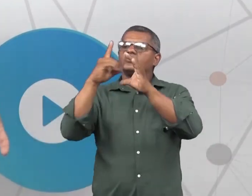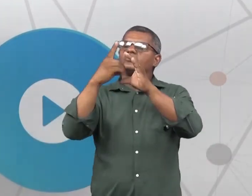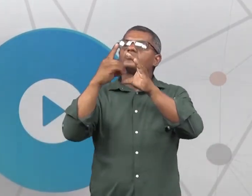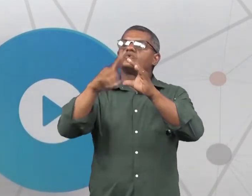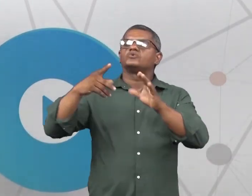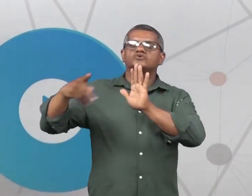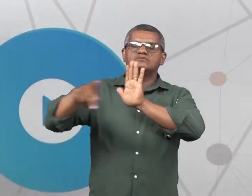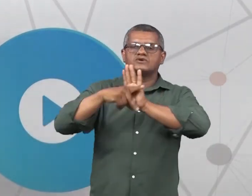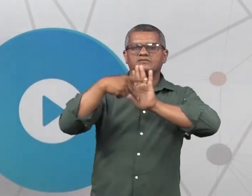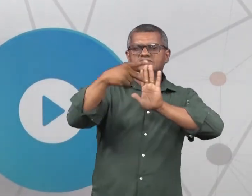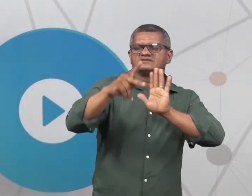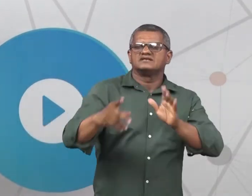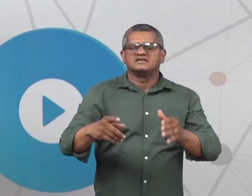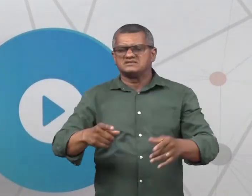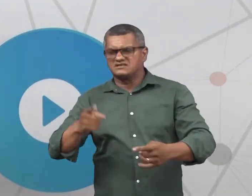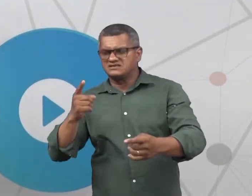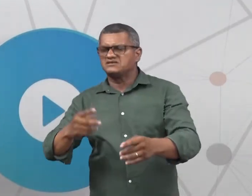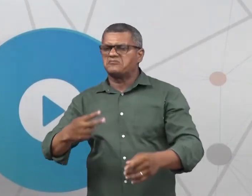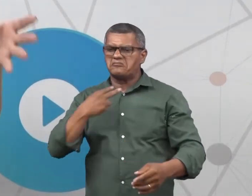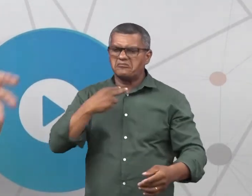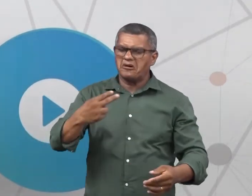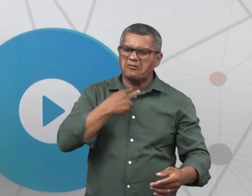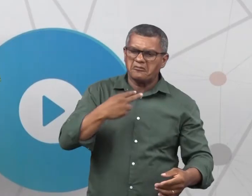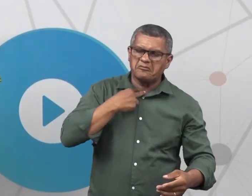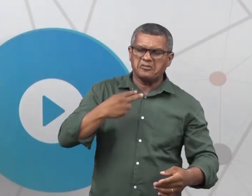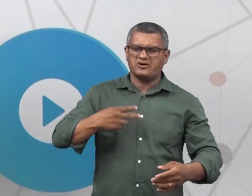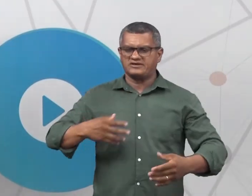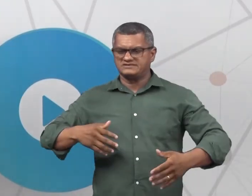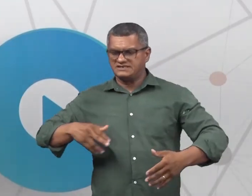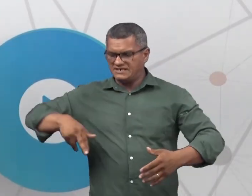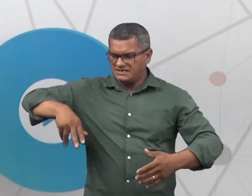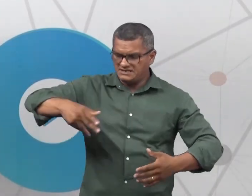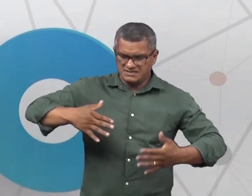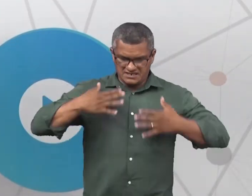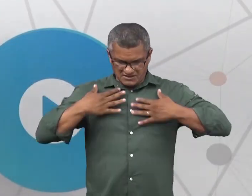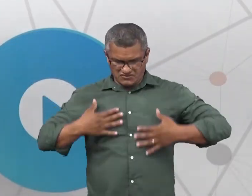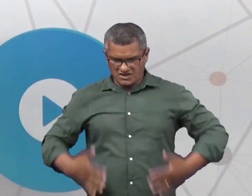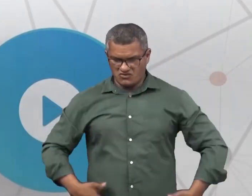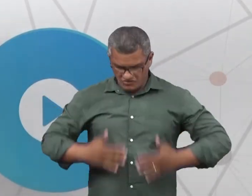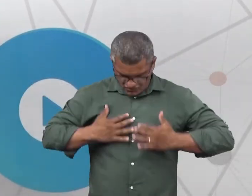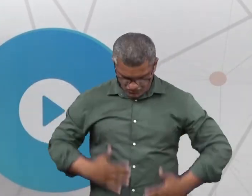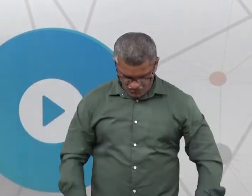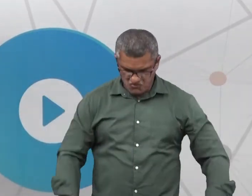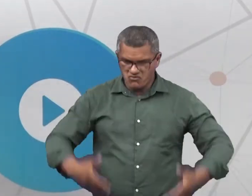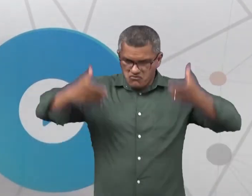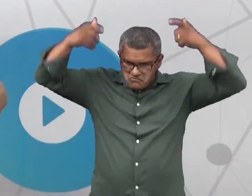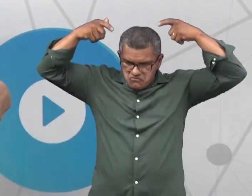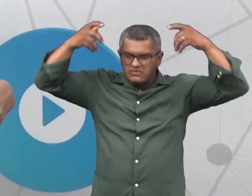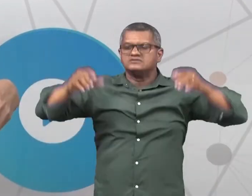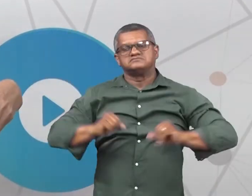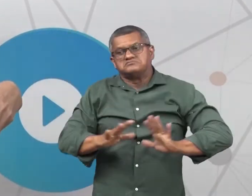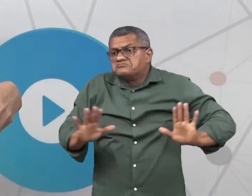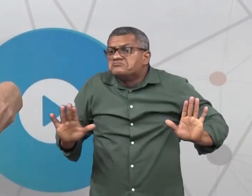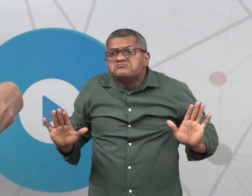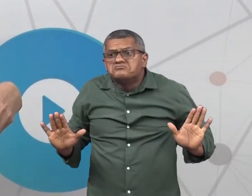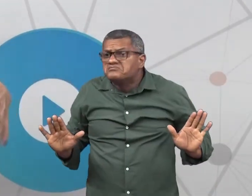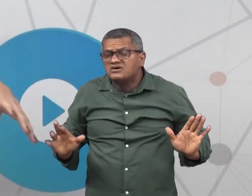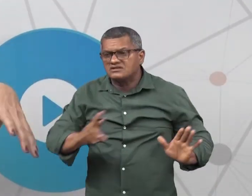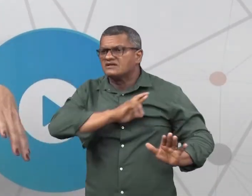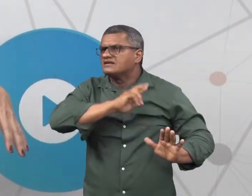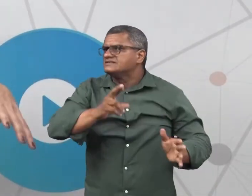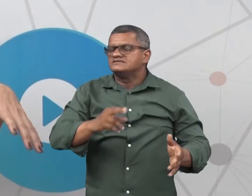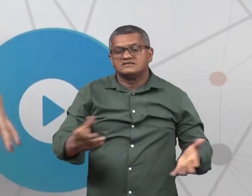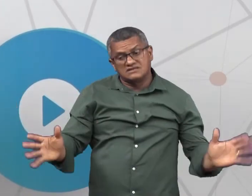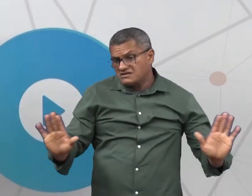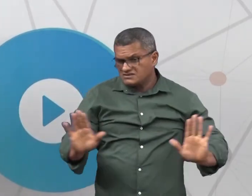proíbem elas de andarem paramentadas, né, da forma que a religião exige, então ali está restringindo o